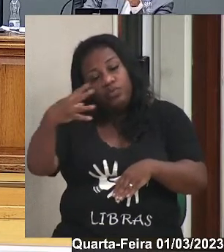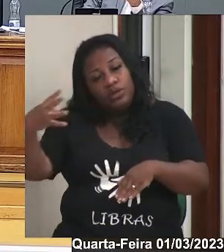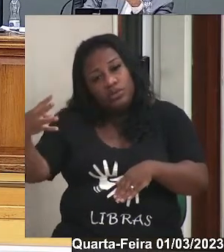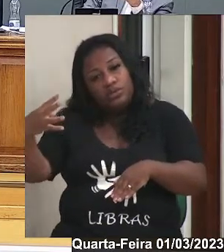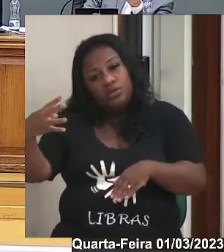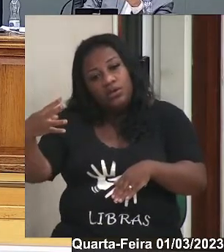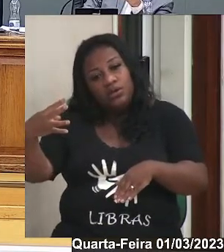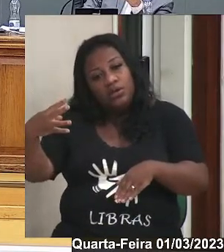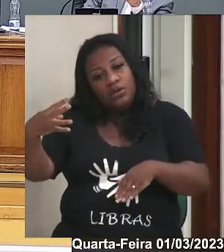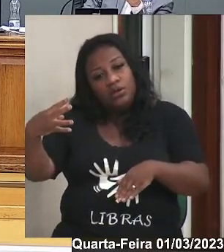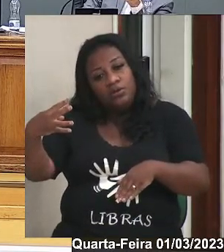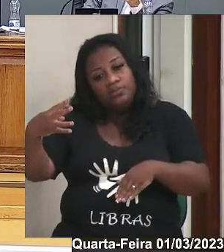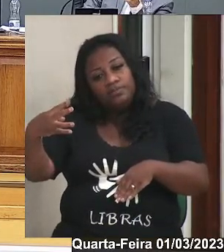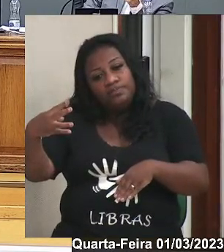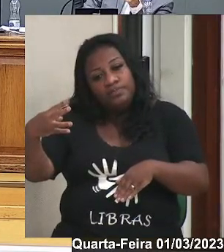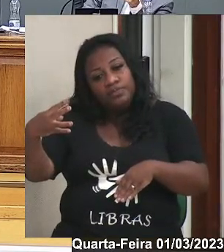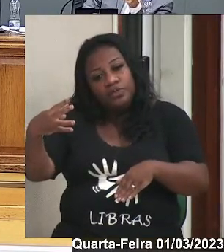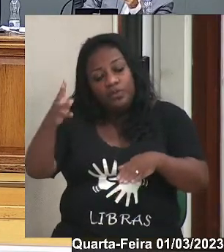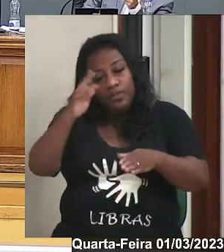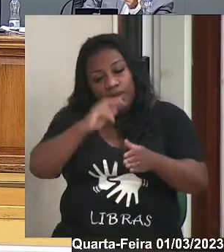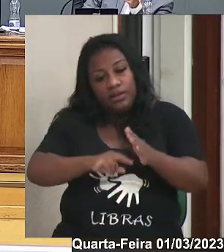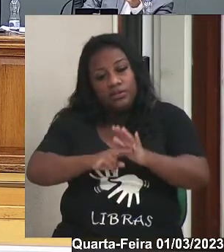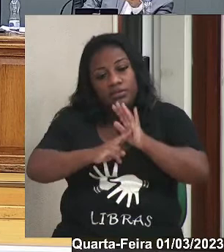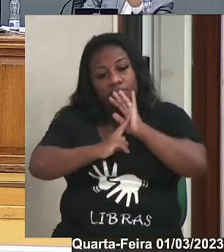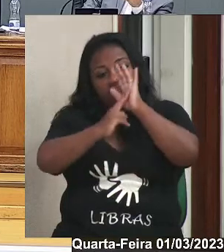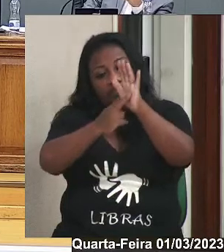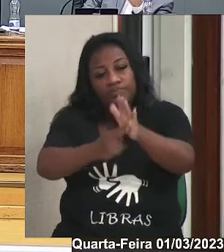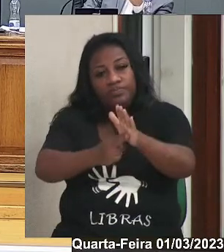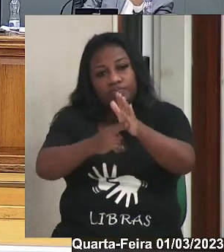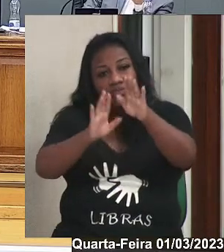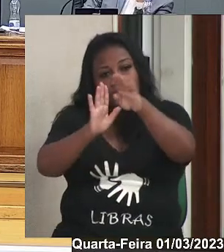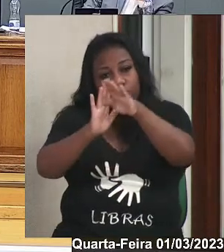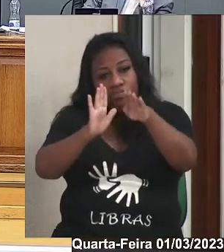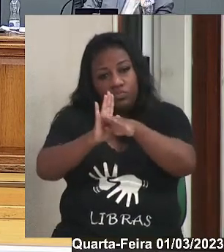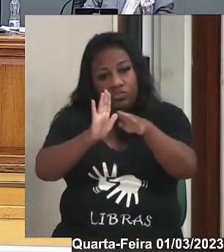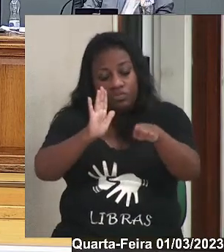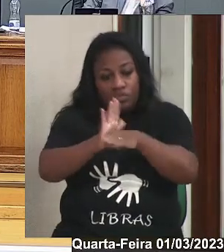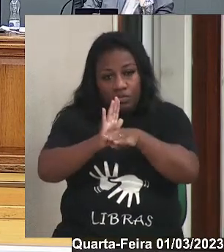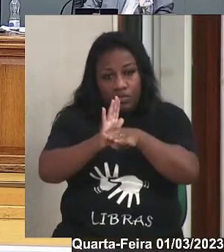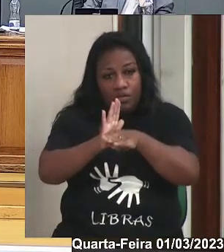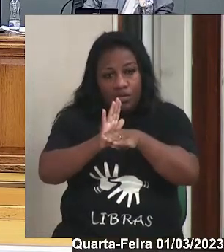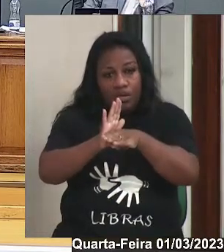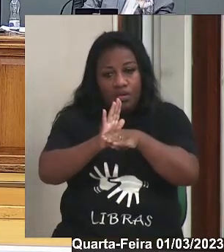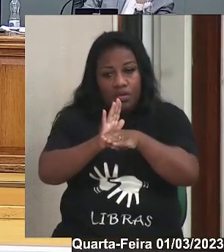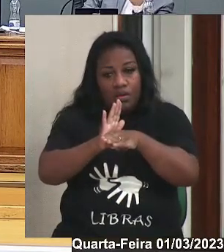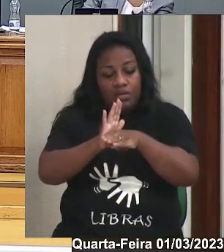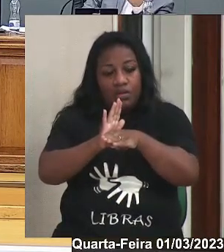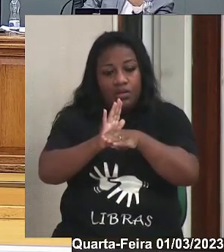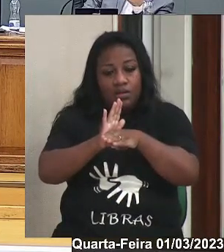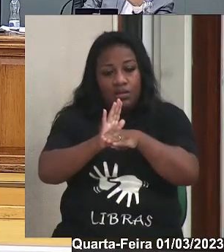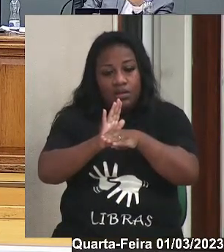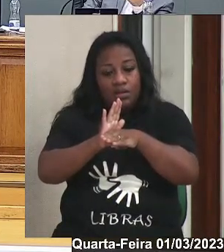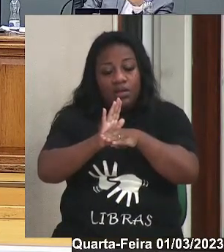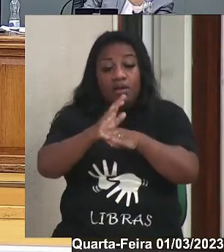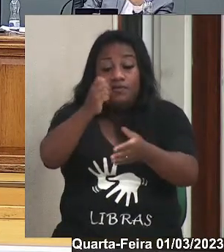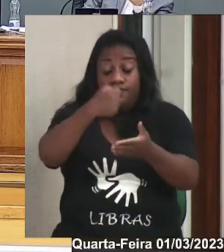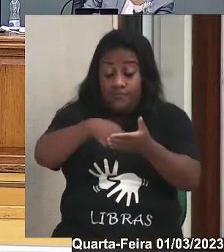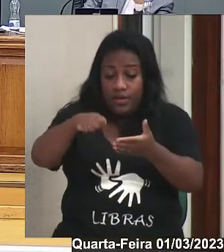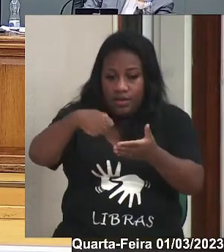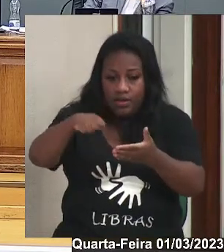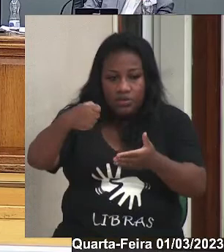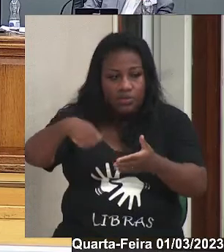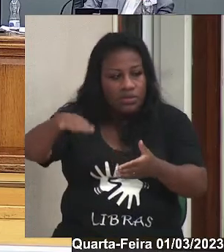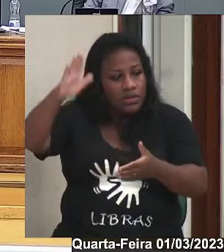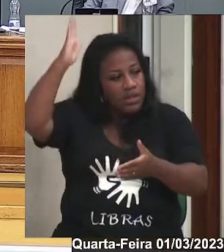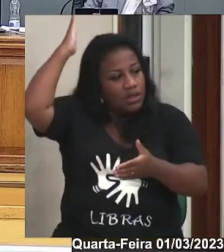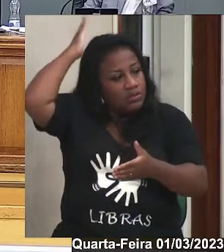04/2023. Parecer da Comissão Mista Permanente. Projeto de decreto legislativo 4/2023. Autoria, vereador